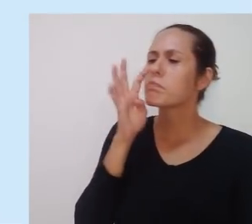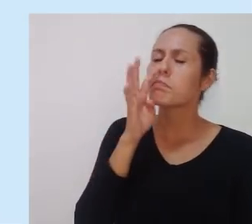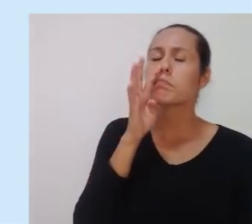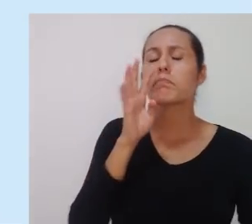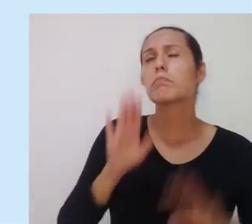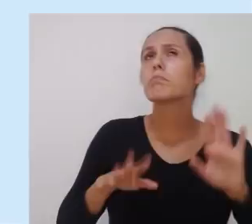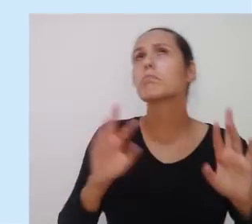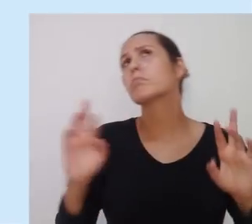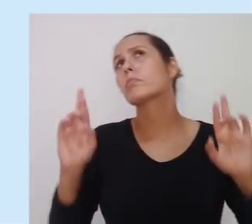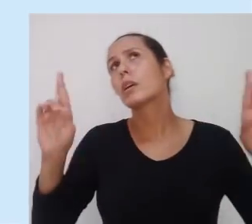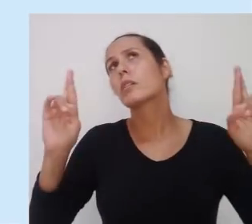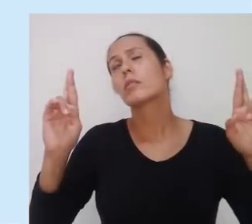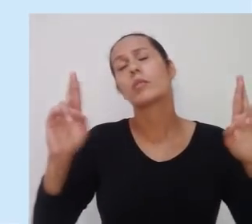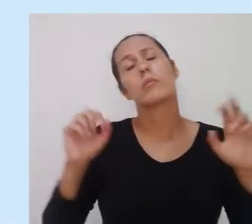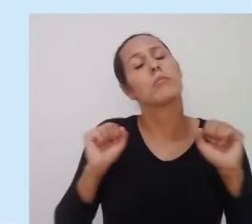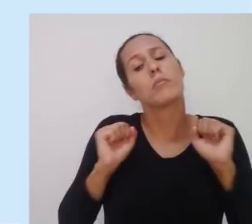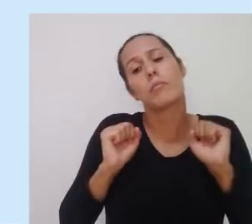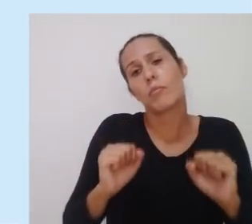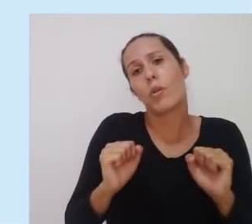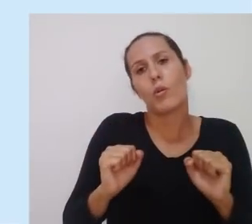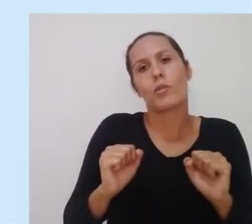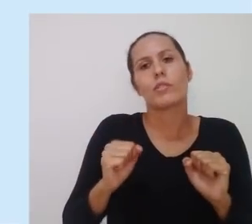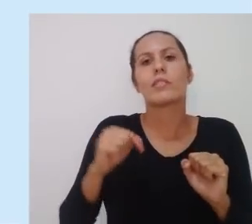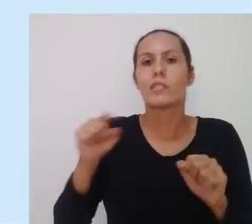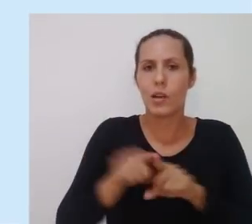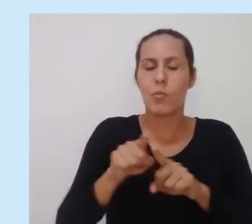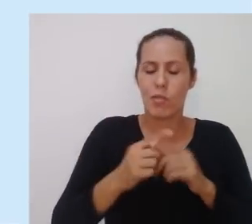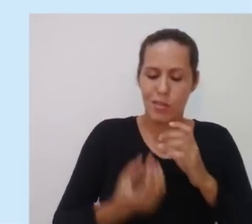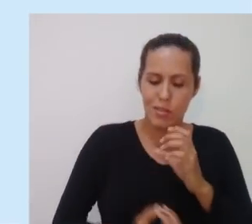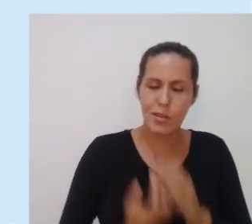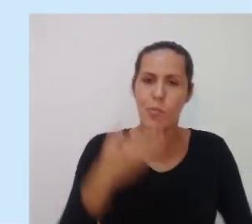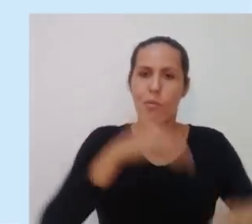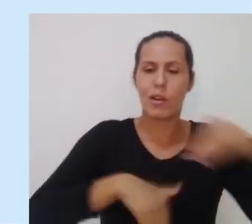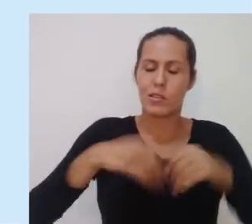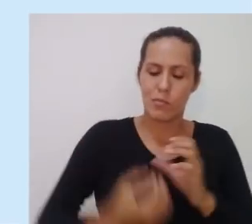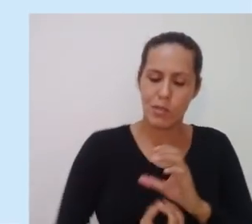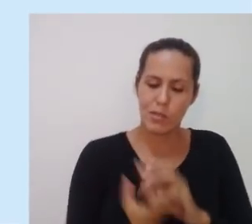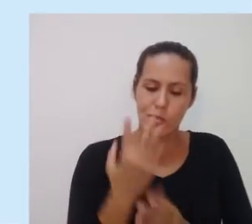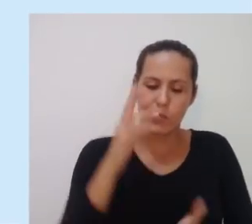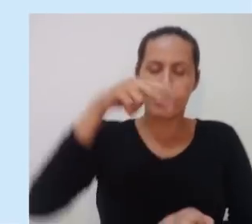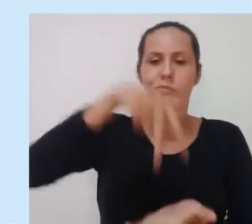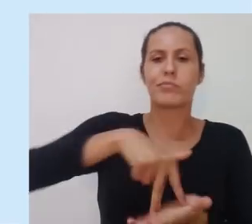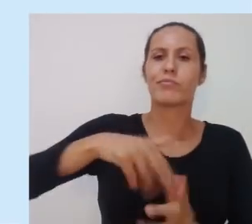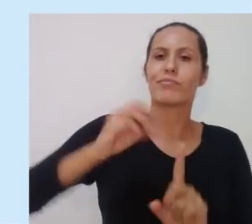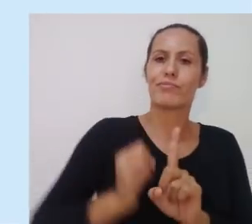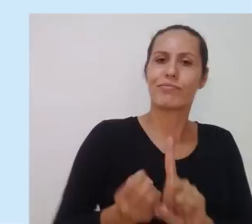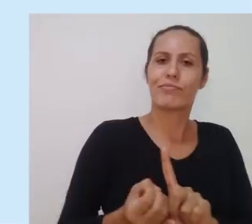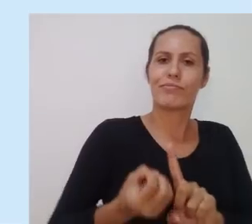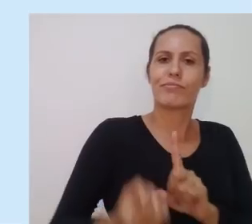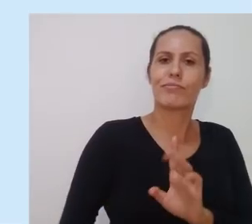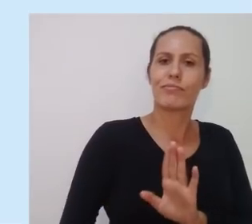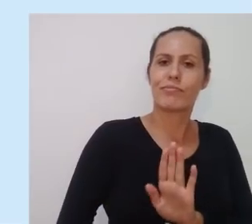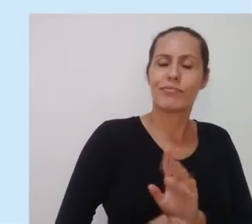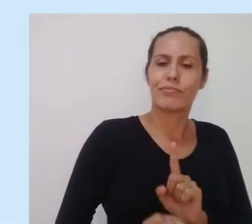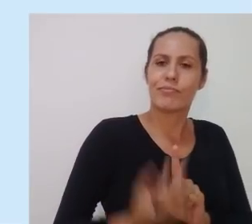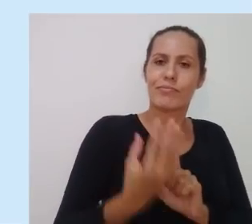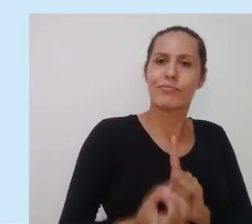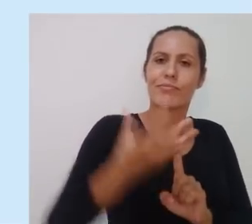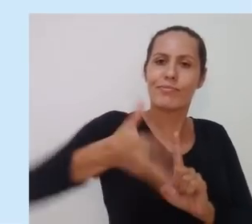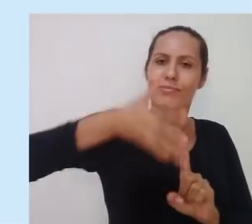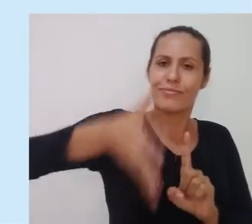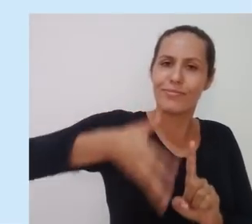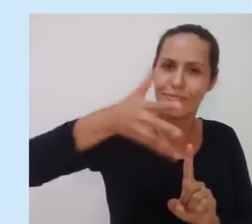admirar essas produções, como eu disse, quem sabe, a gente pode vir a ser um produtor desse tipo de